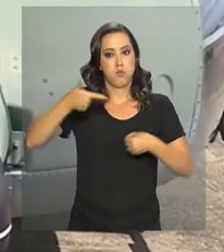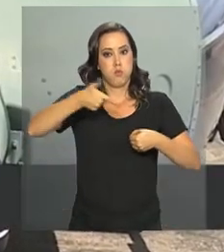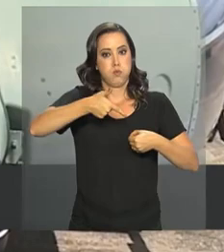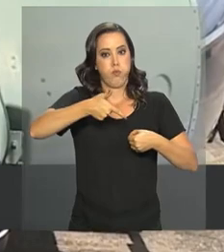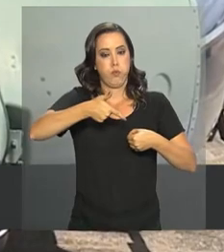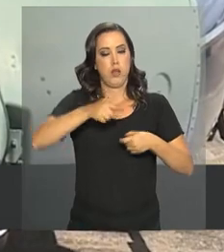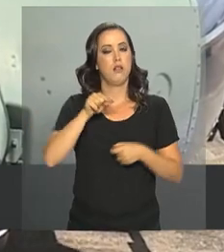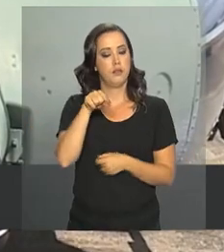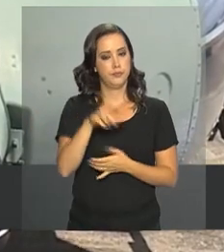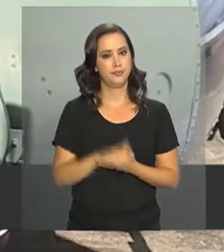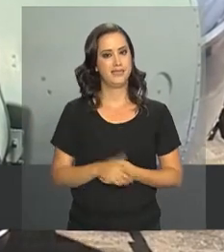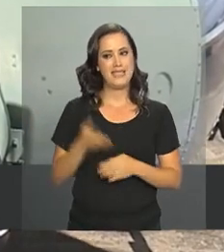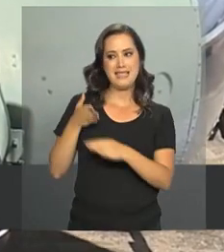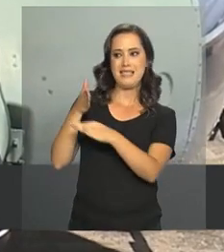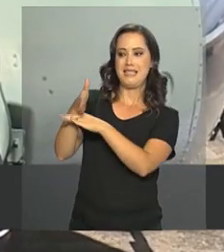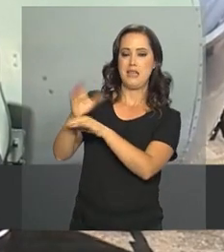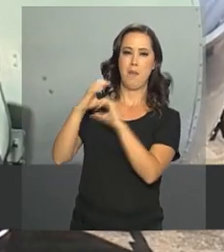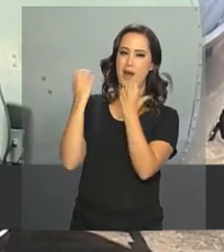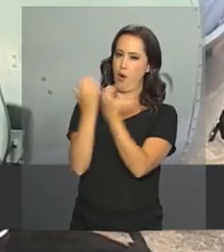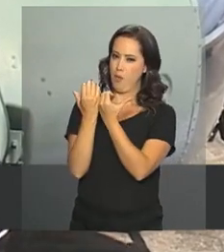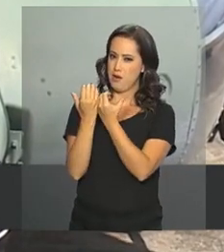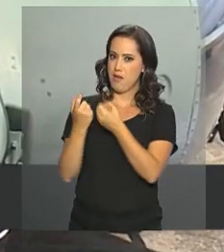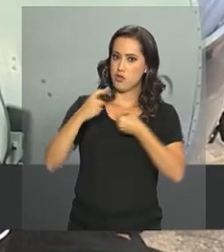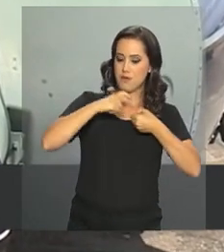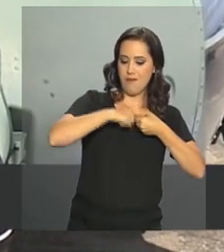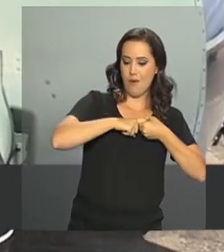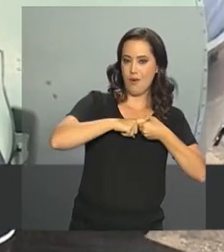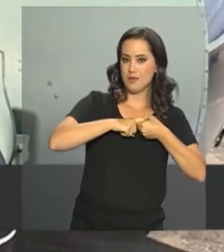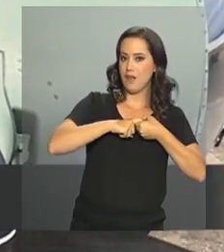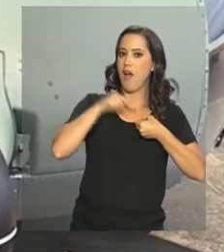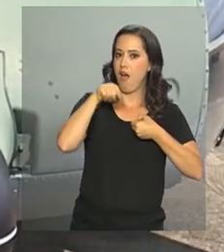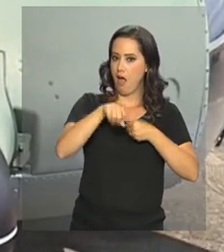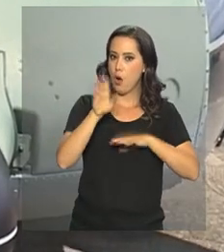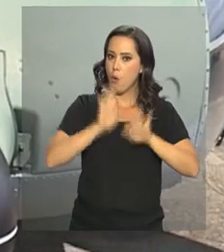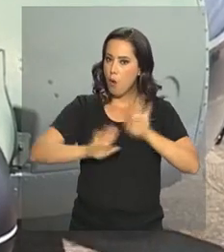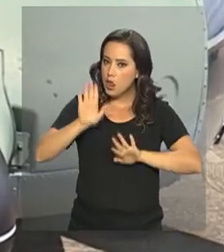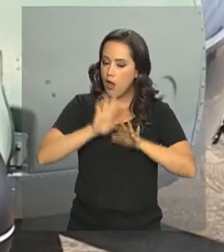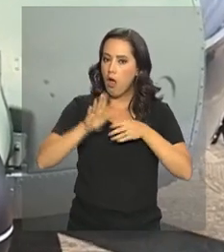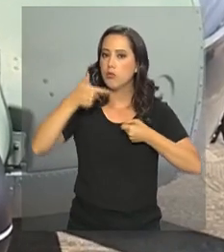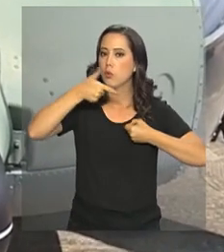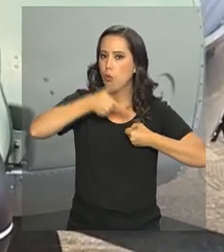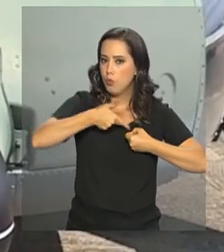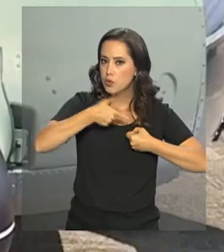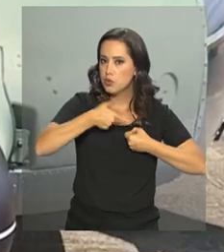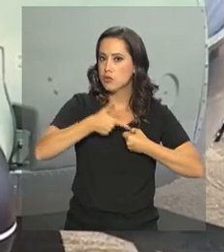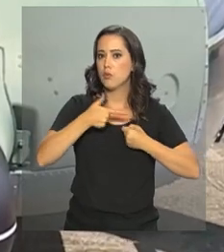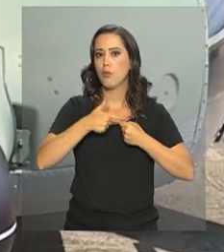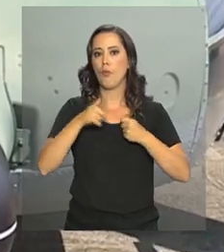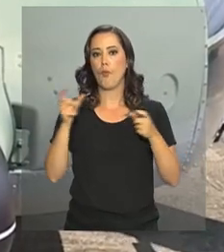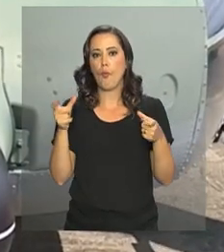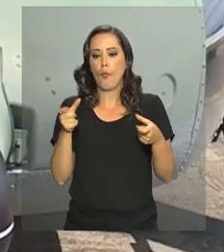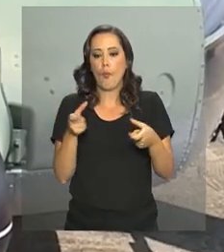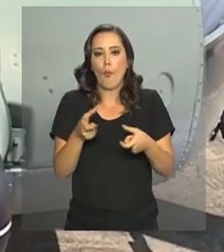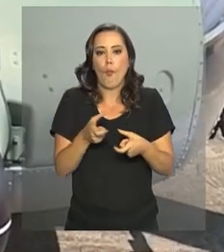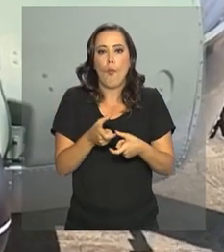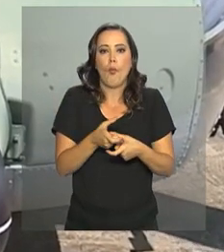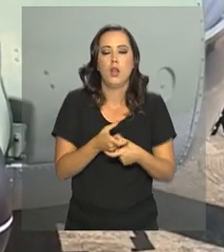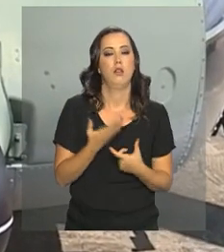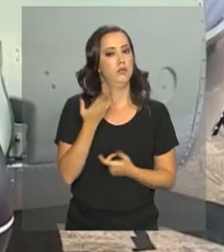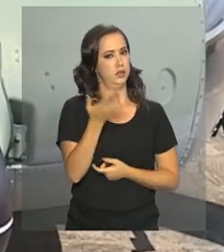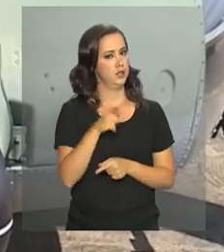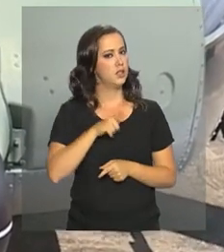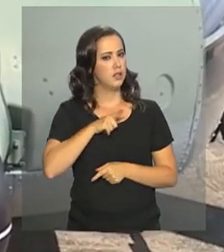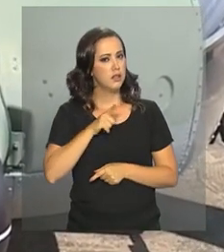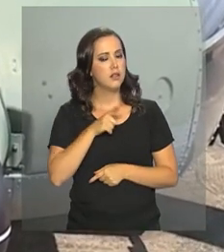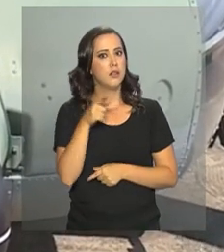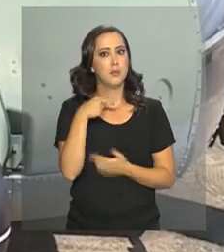voltar elas exigem que a gente opere no limite de da autonomia de vôo da do helicóptero e além disso você tem